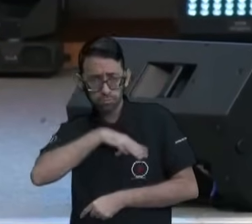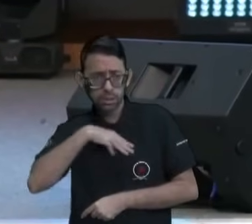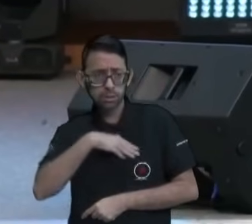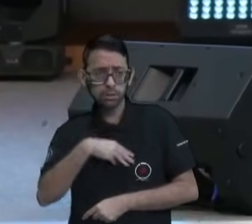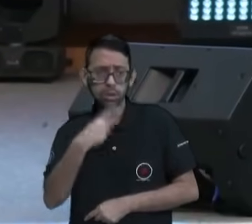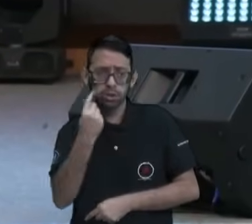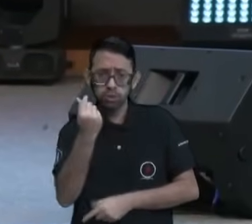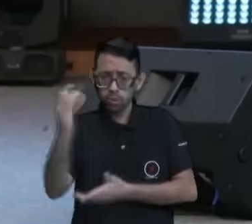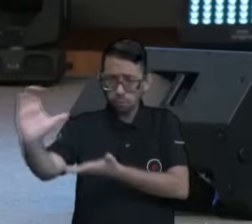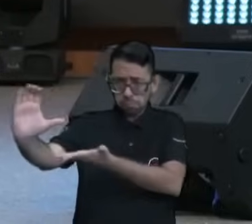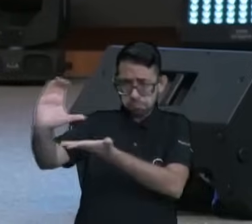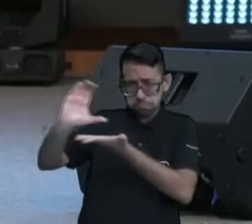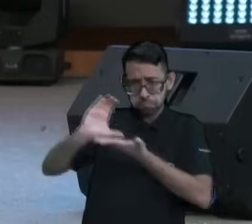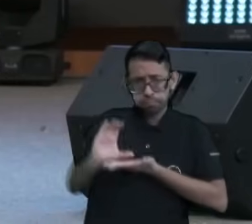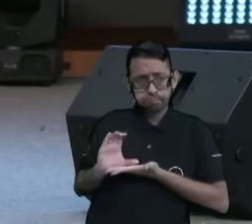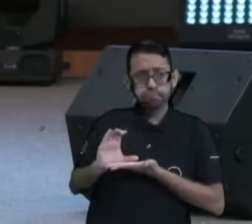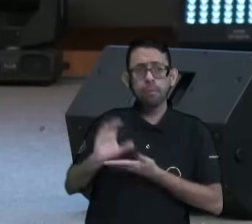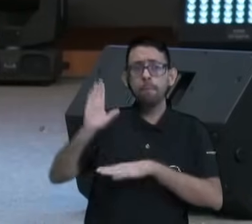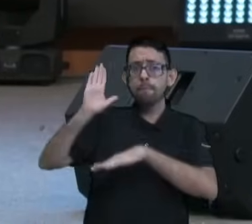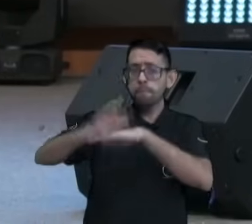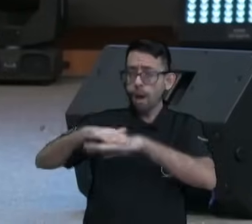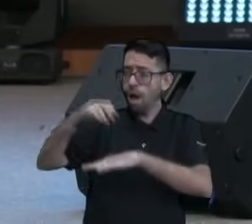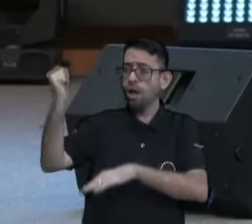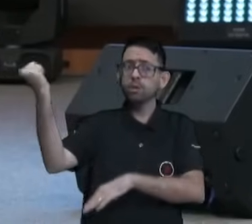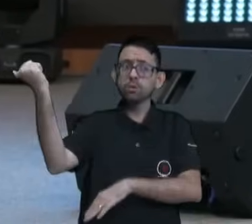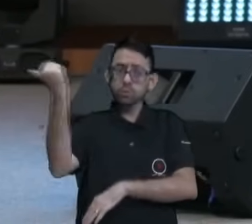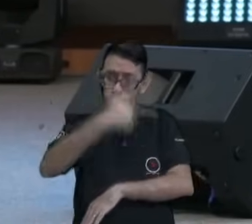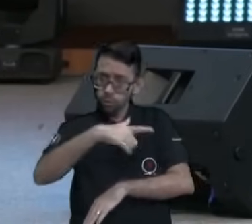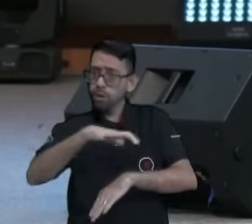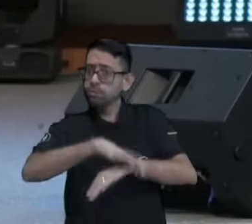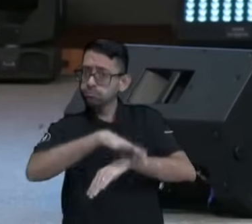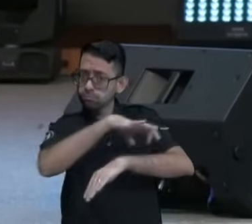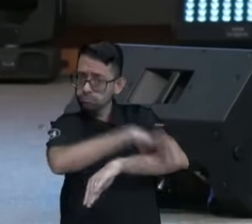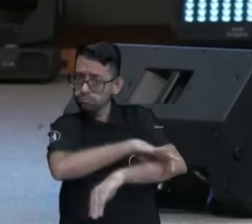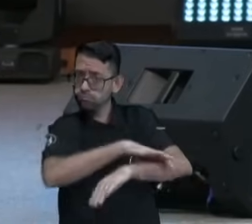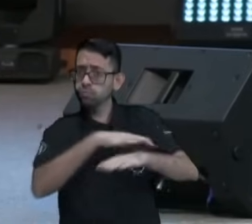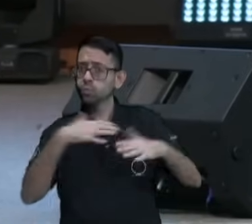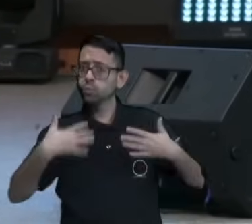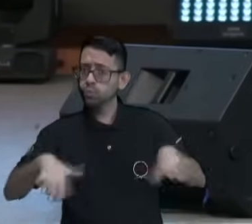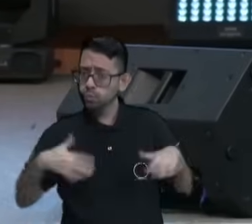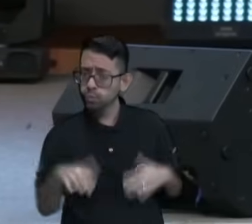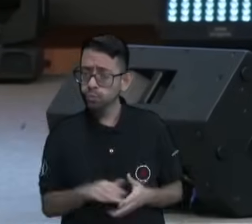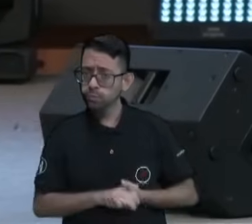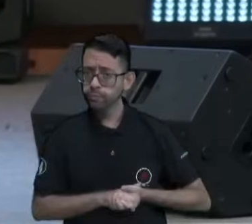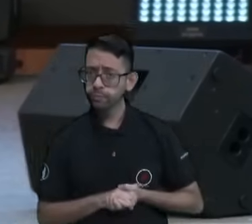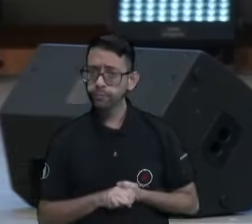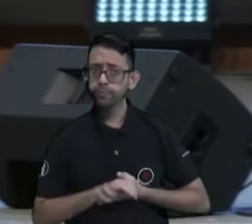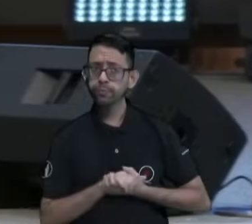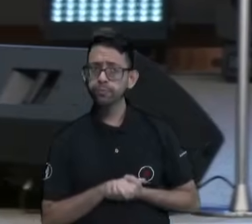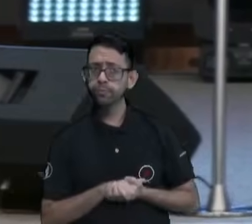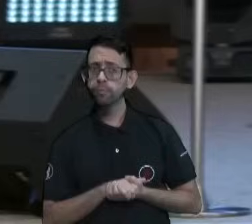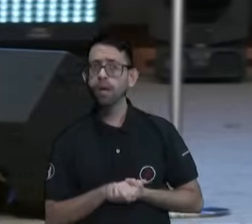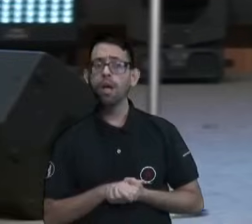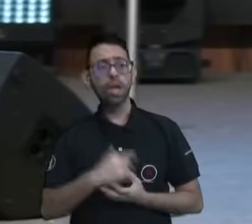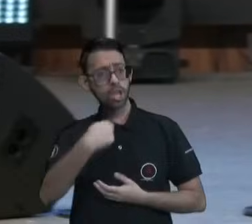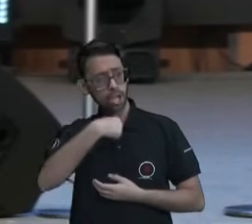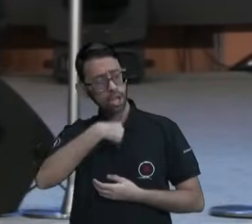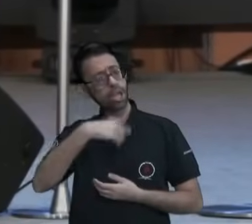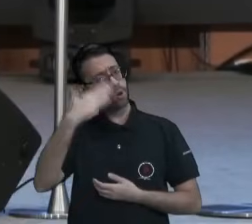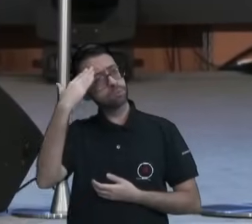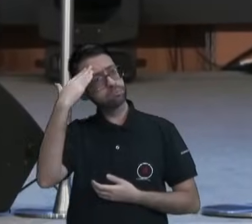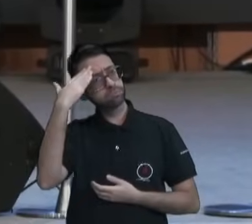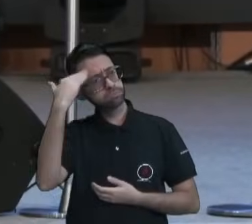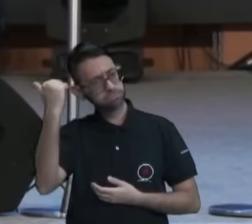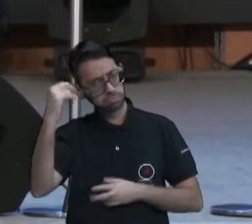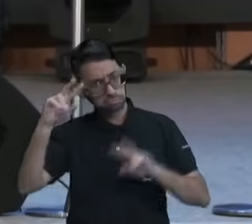era chamada eu pertencia mesmo sendo abre e fecha aspas para essa palavra famoso no mundo